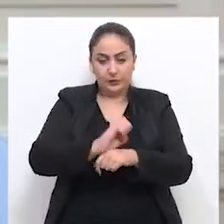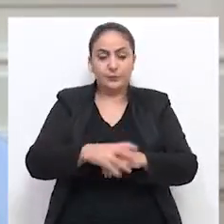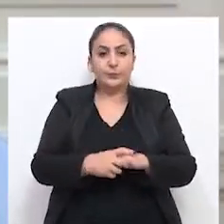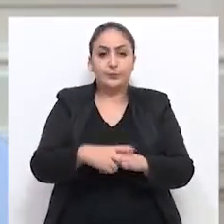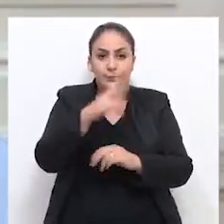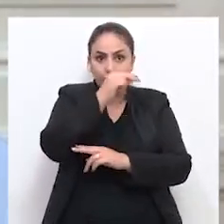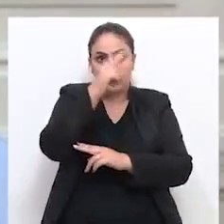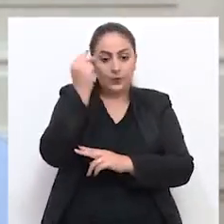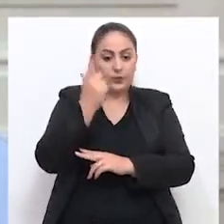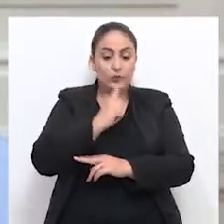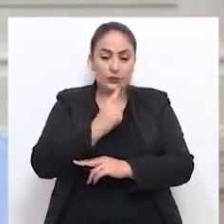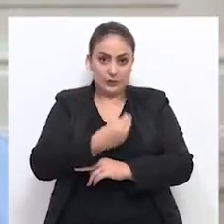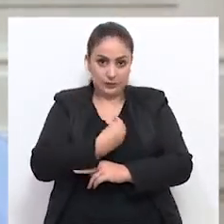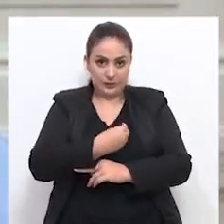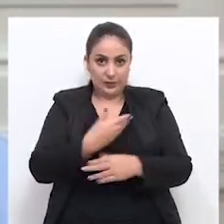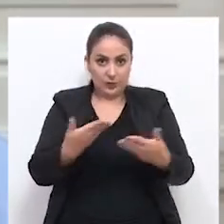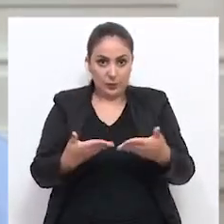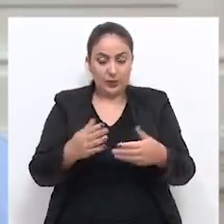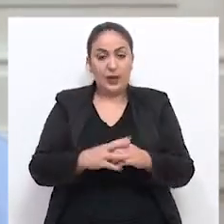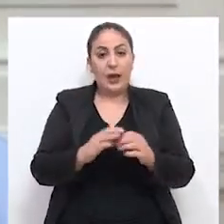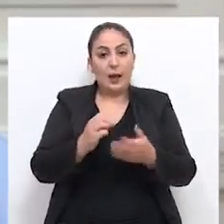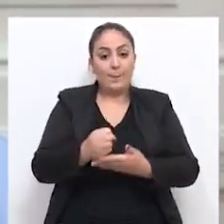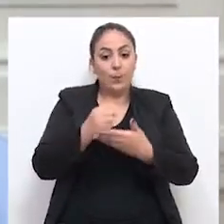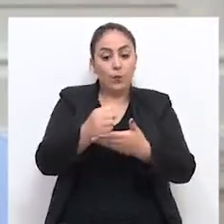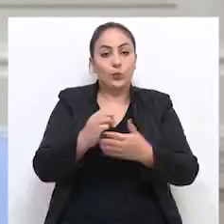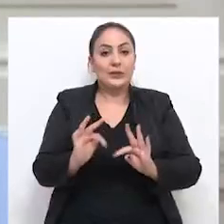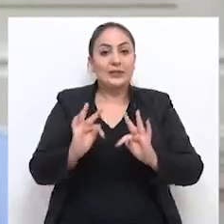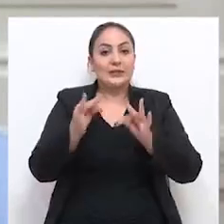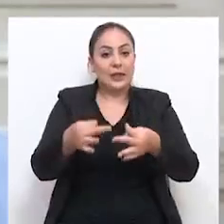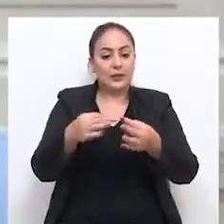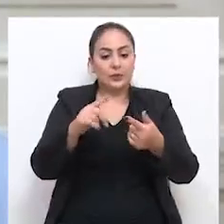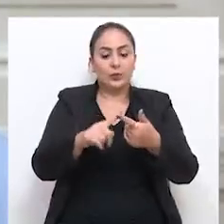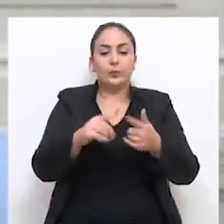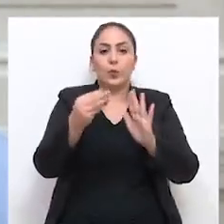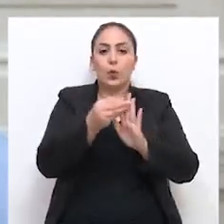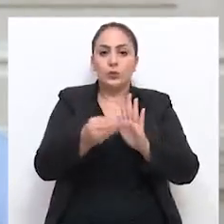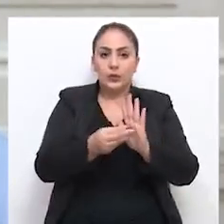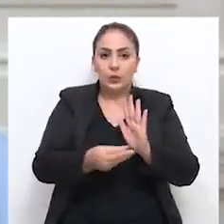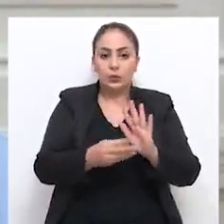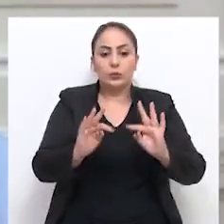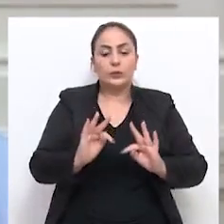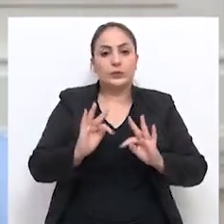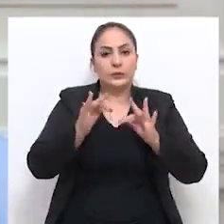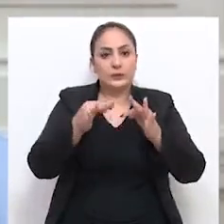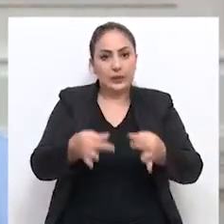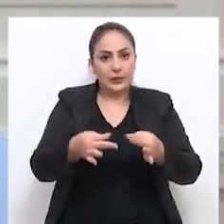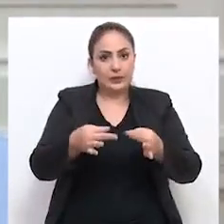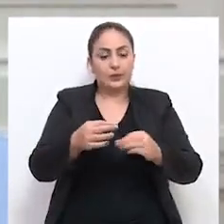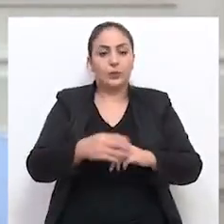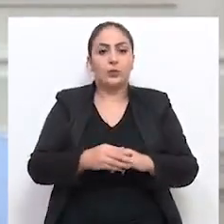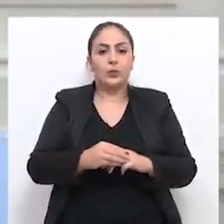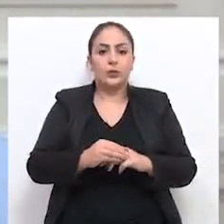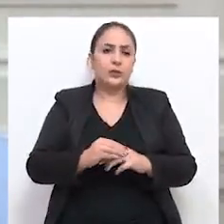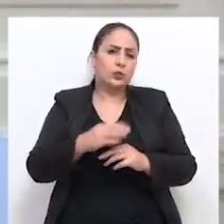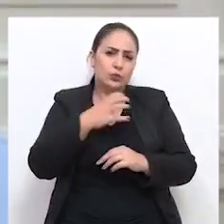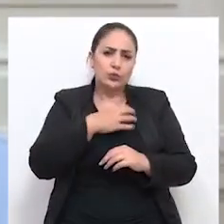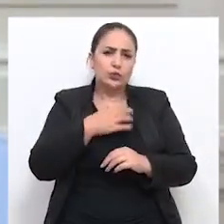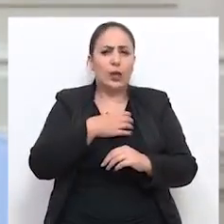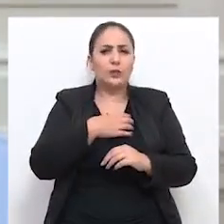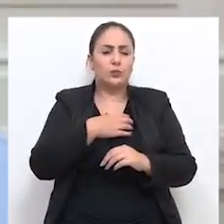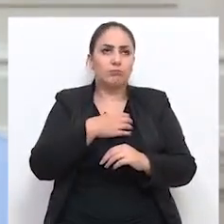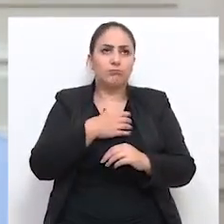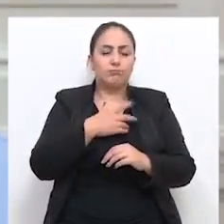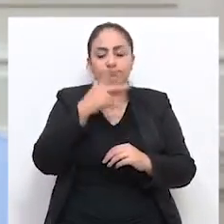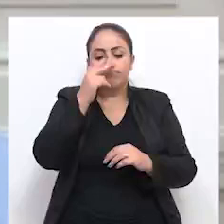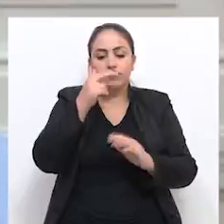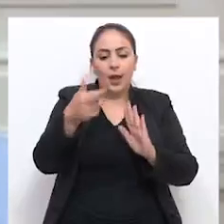estado. Então, os prefeitos têm aqui suporte técnico, conteúdo técnico de uma forma